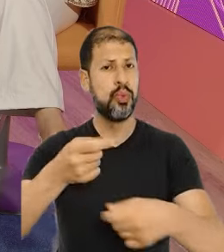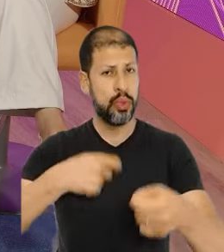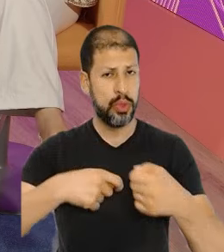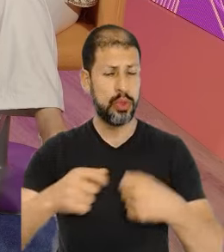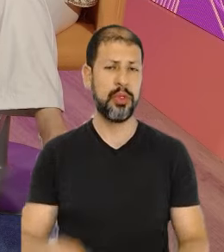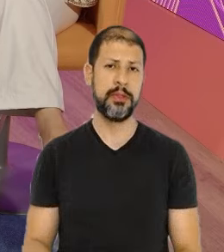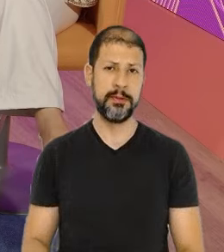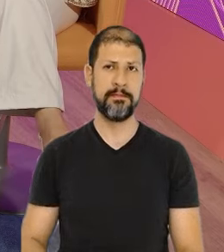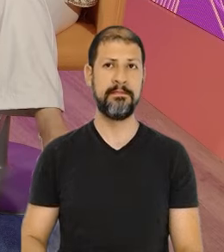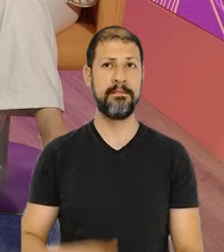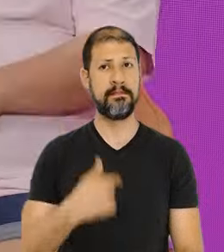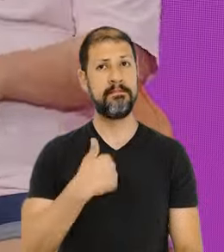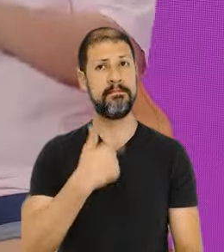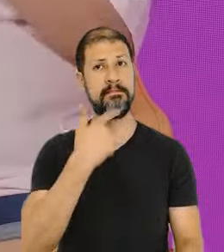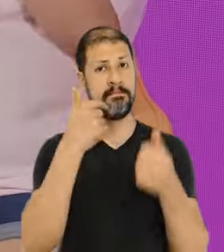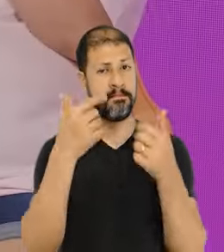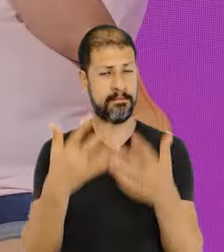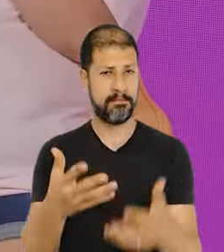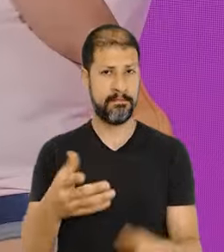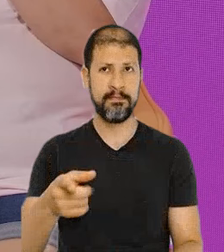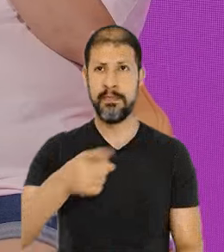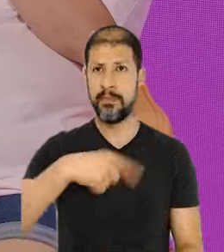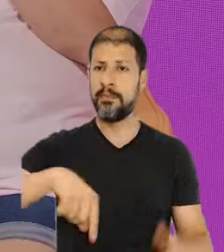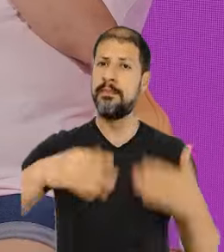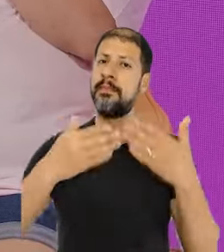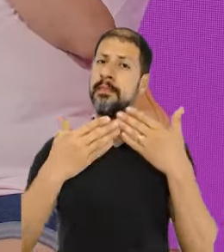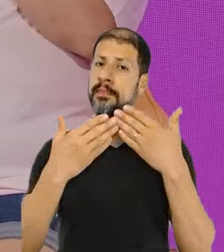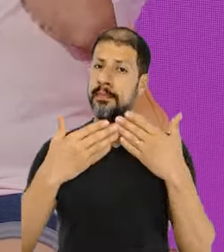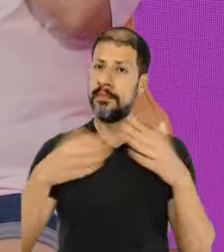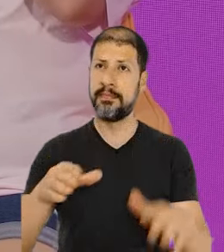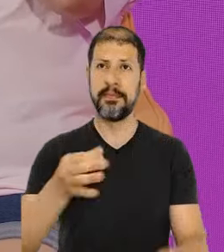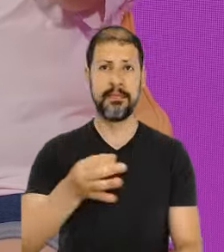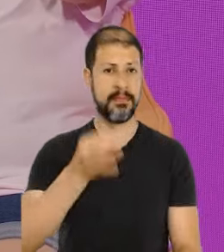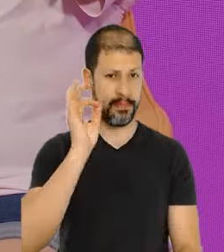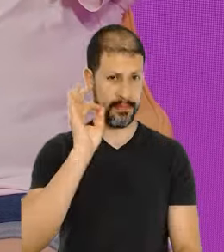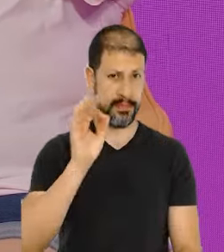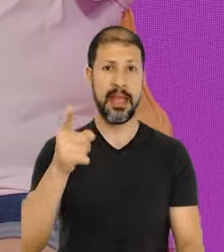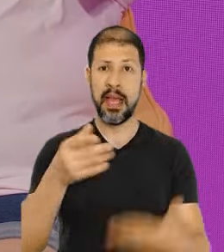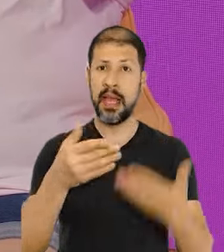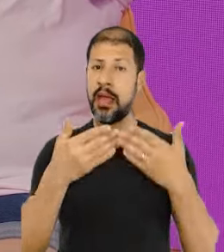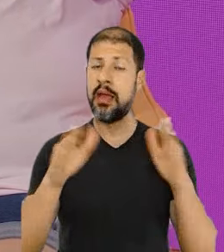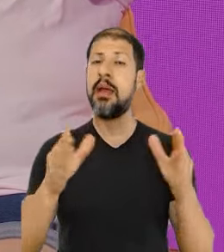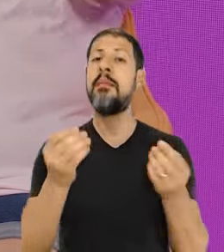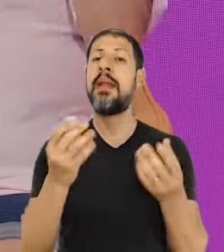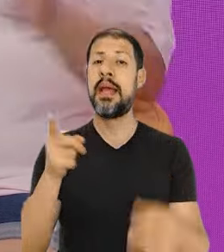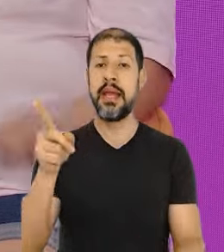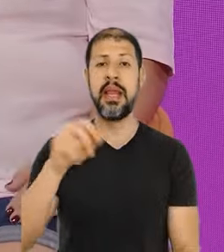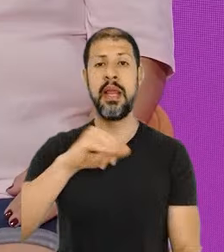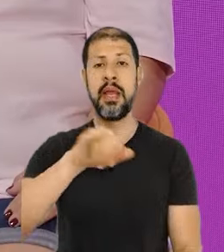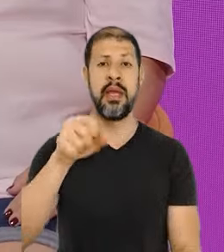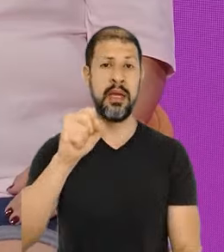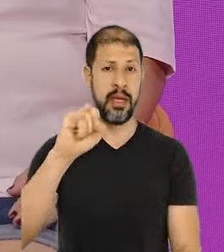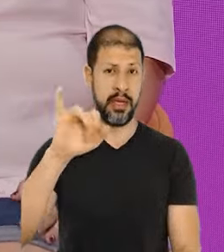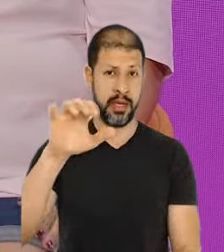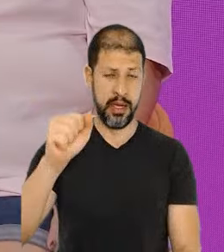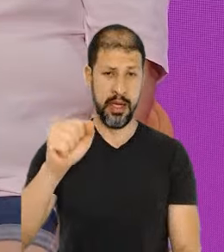que é o que eu falo né quando nós abrimos o café o café foi aberto para que a Jéssica colocasse em atividade aquilo que ela